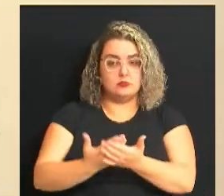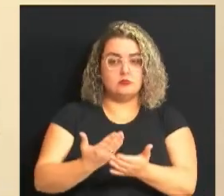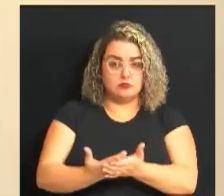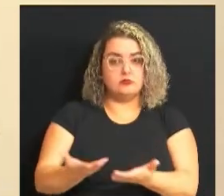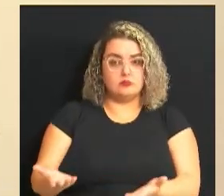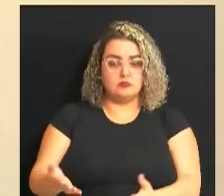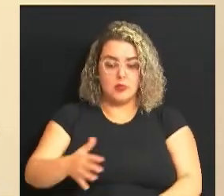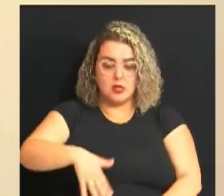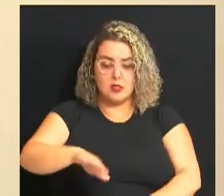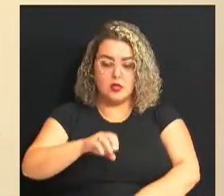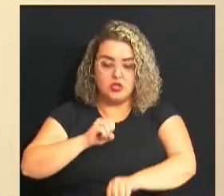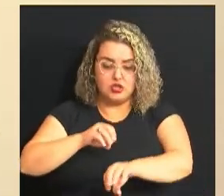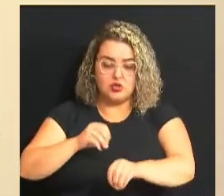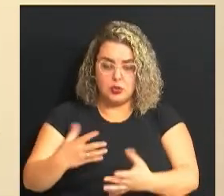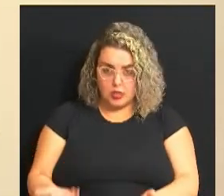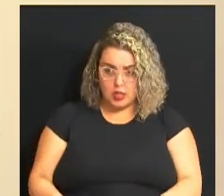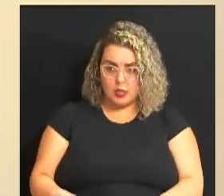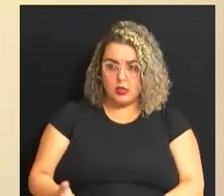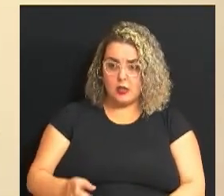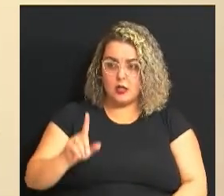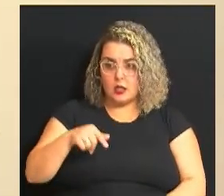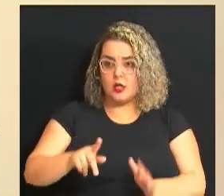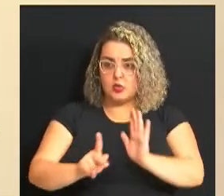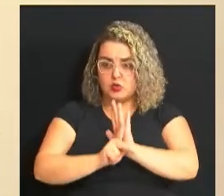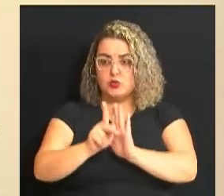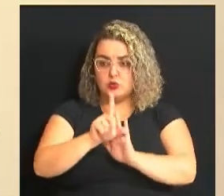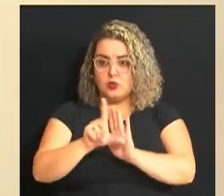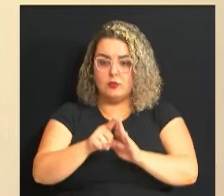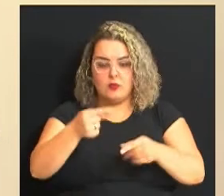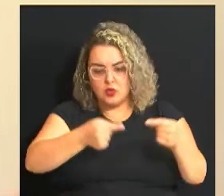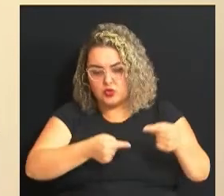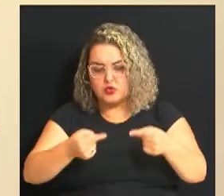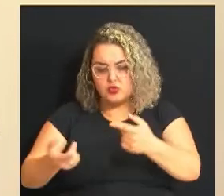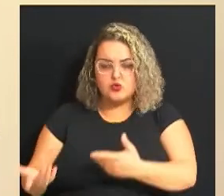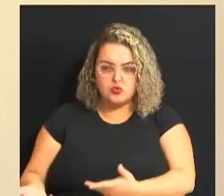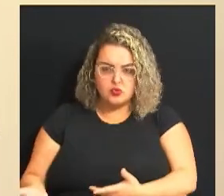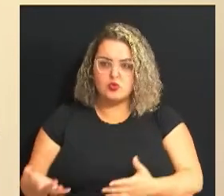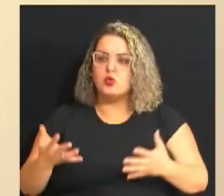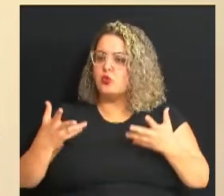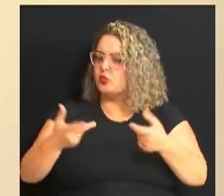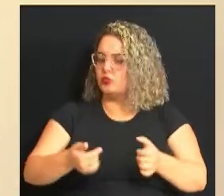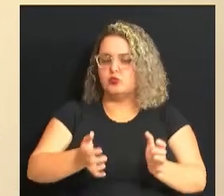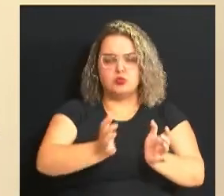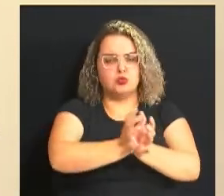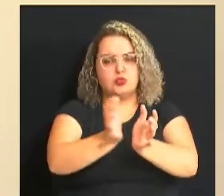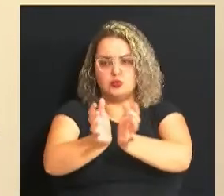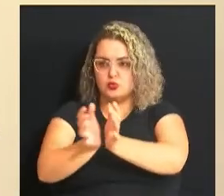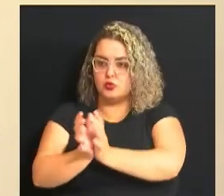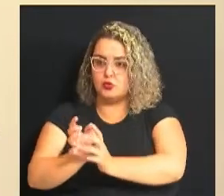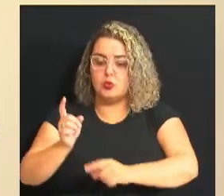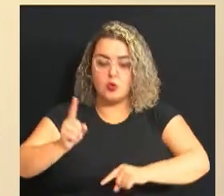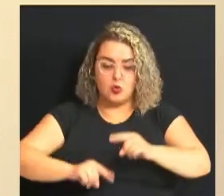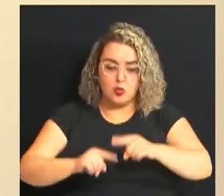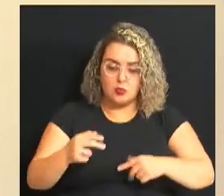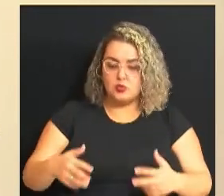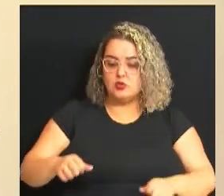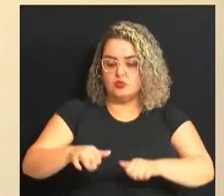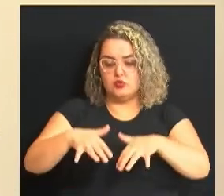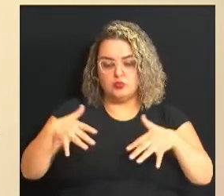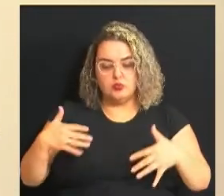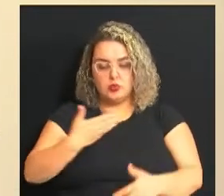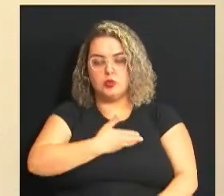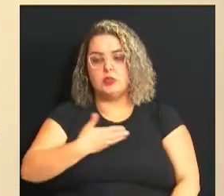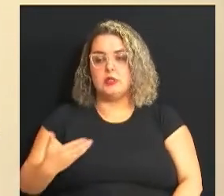educação. Então, esse projeto de lei, que foi discutido com toda a categoria, foi objeto de audiência pública, tem o